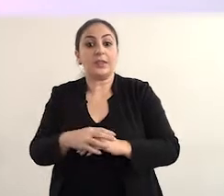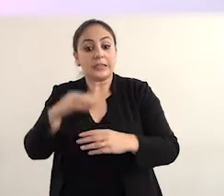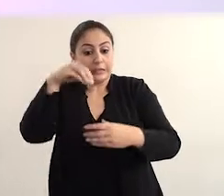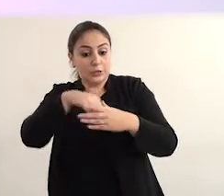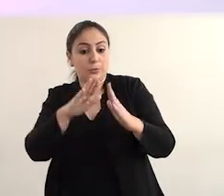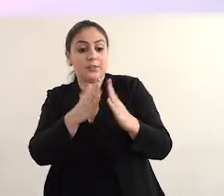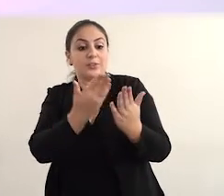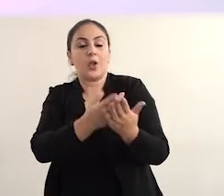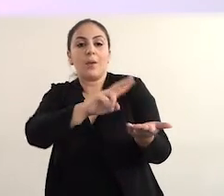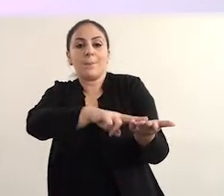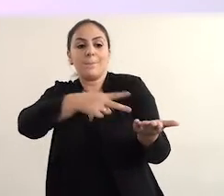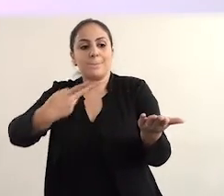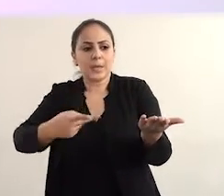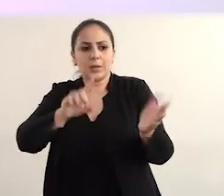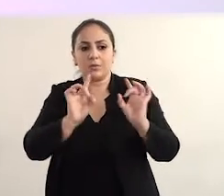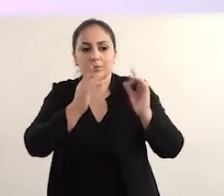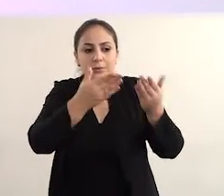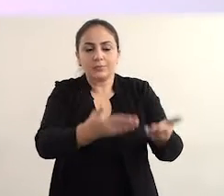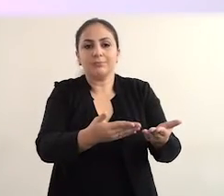seria